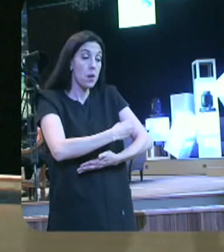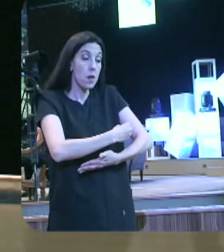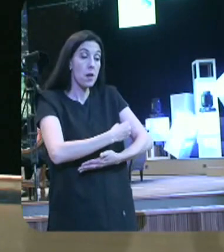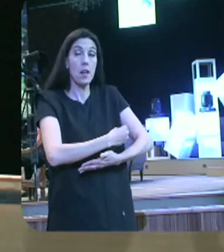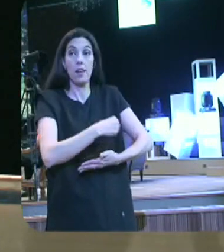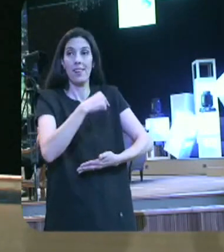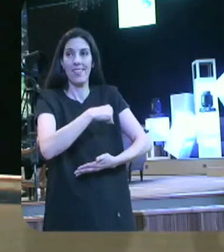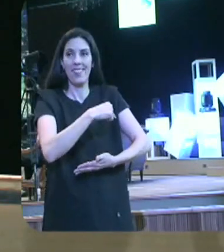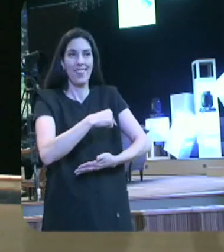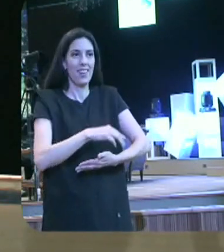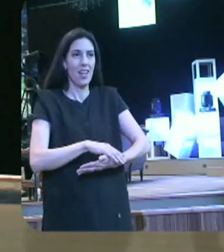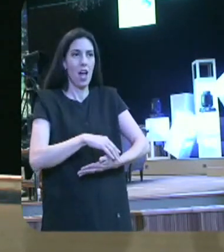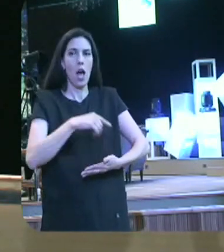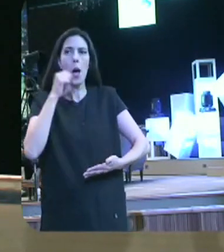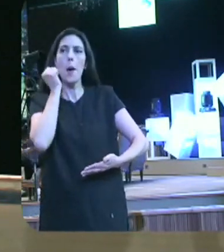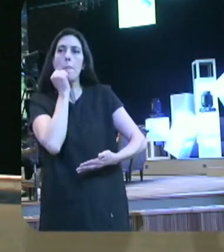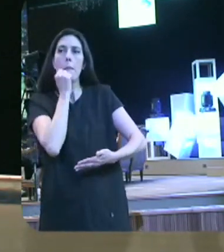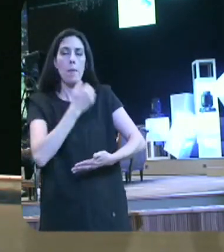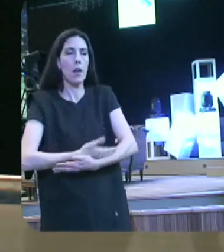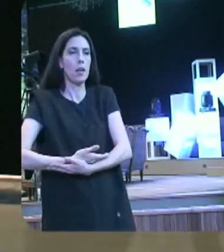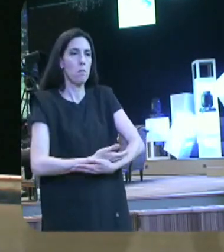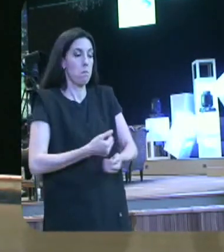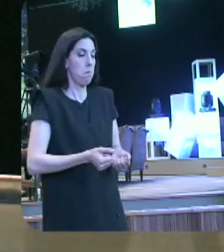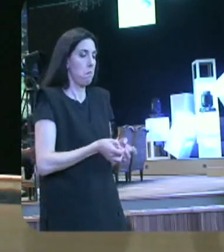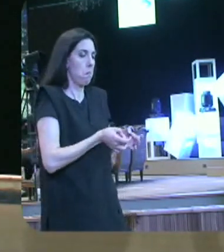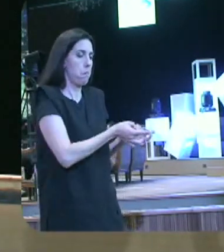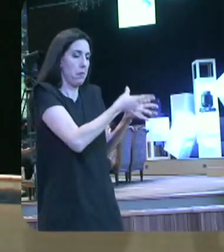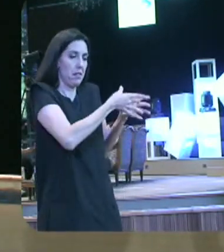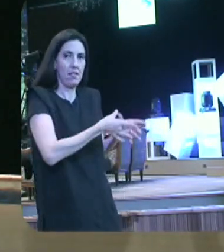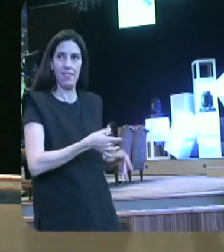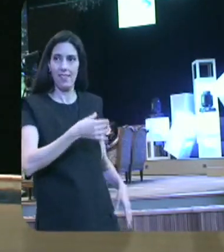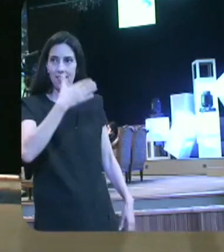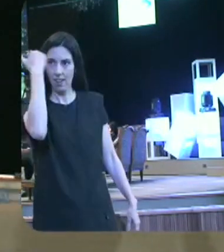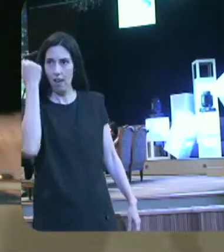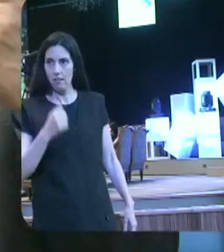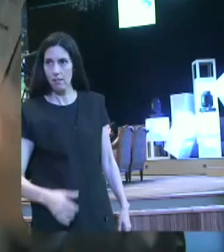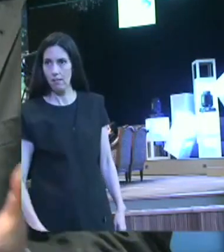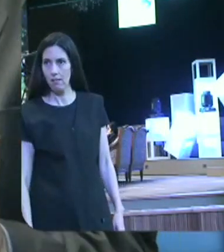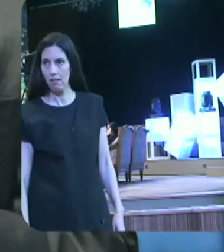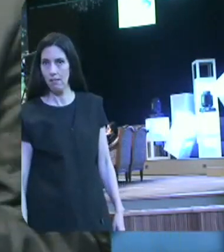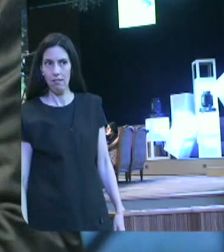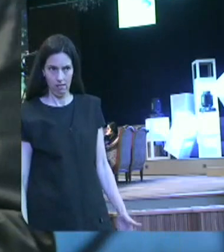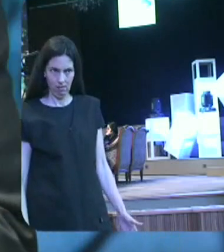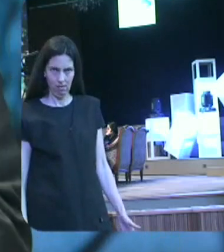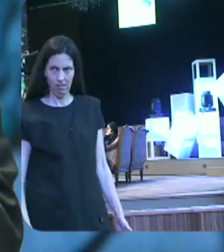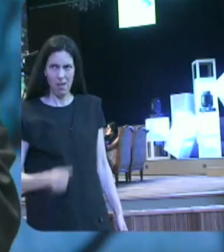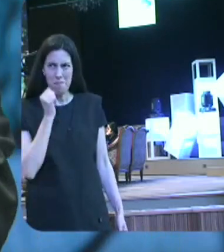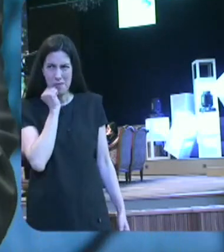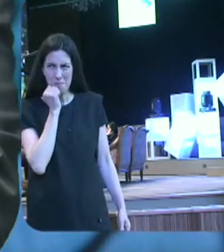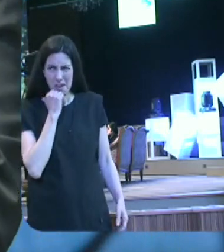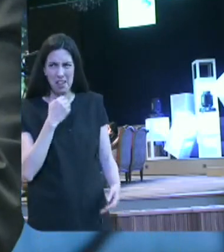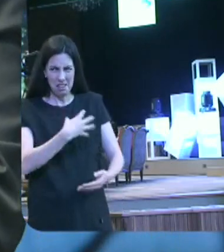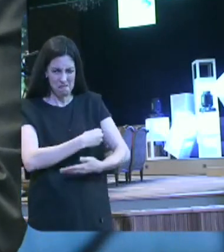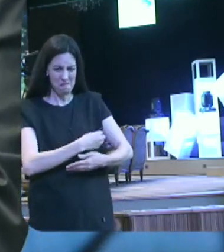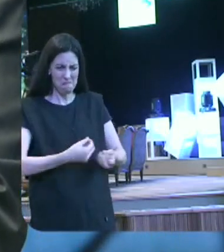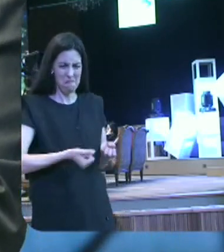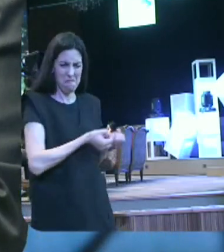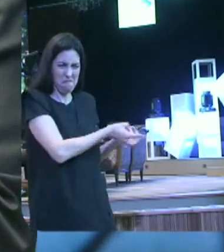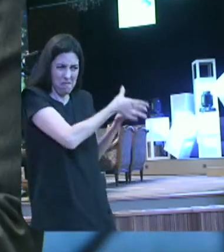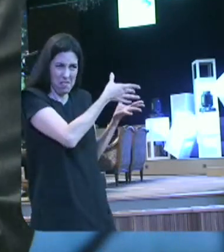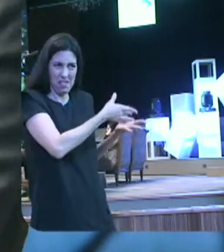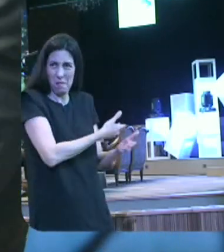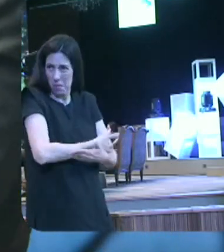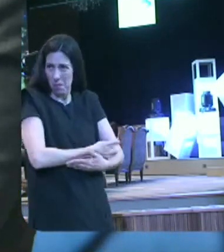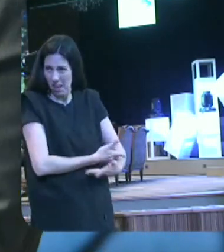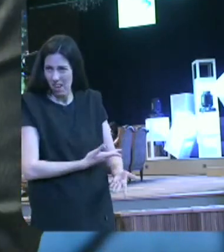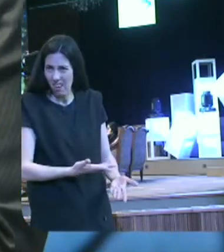o bebê que ainda amamenta. E há uma razão para esta pergunta, pois